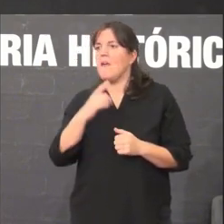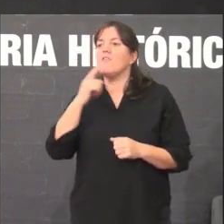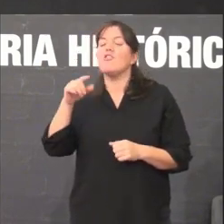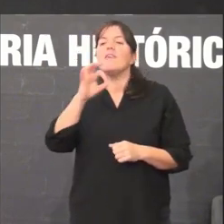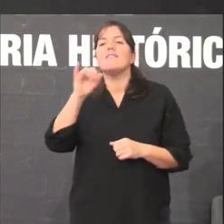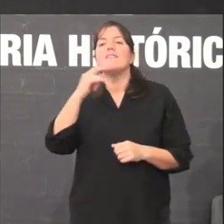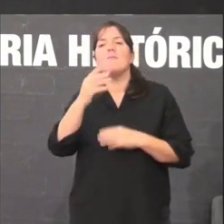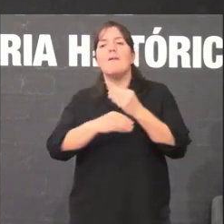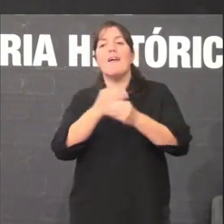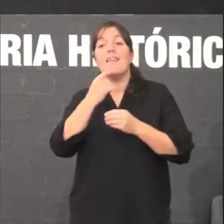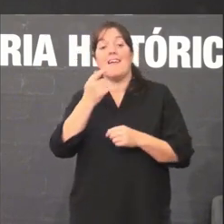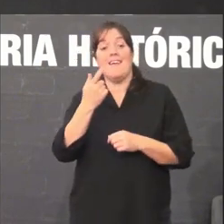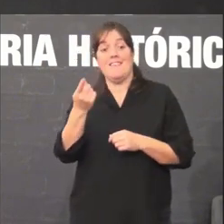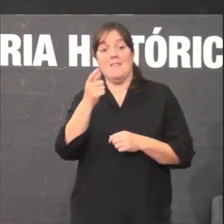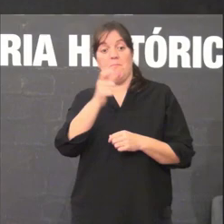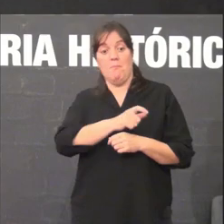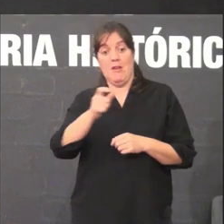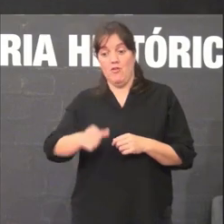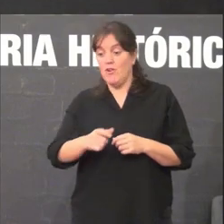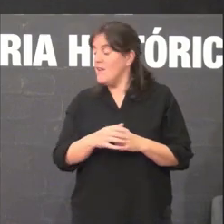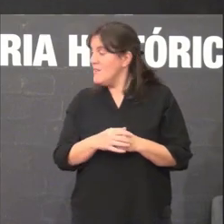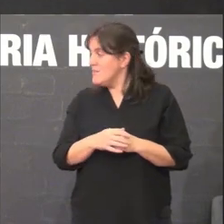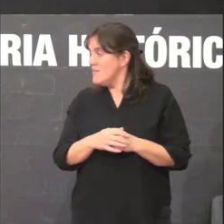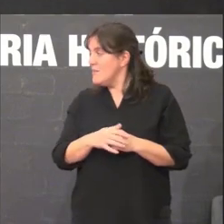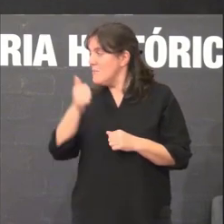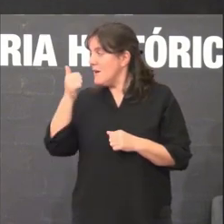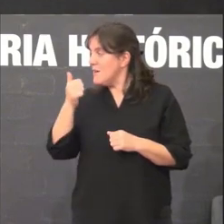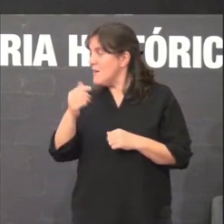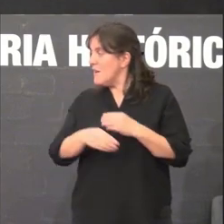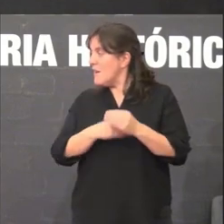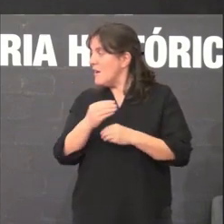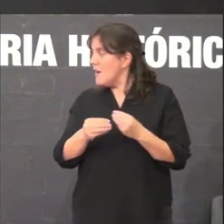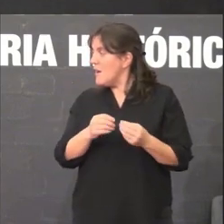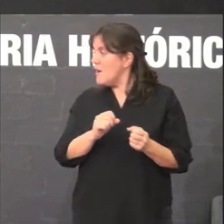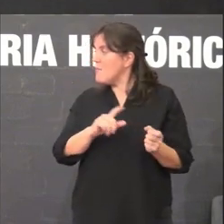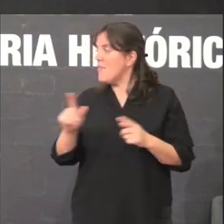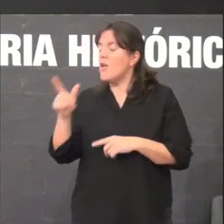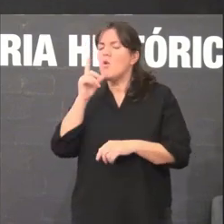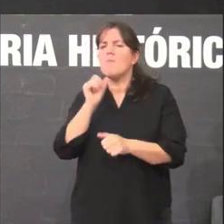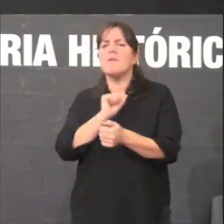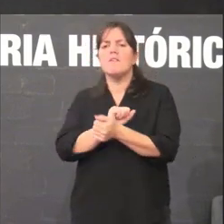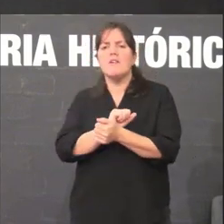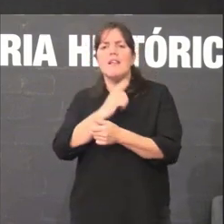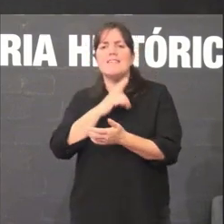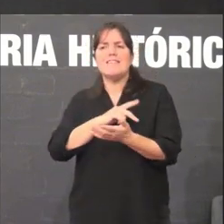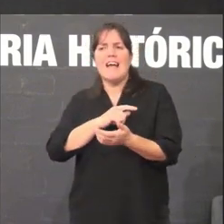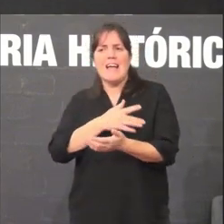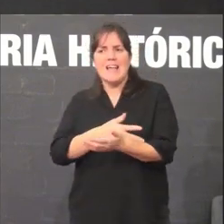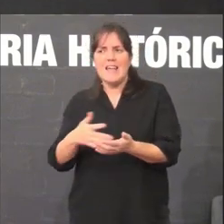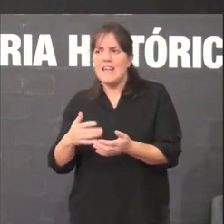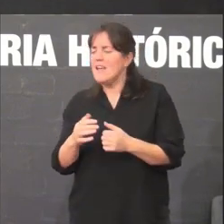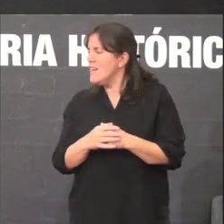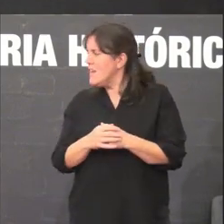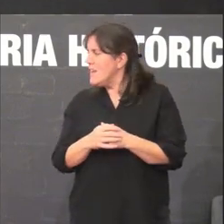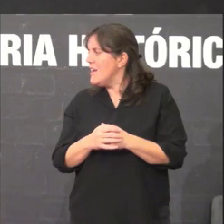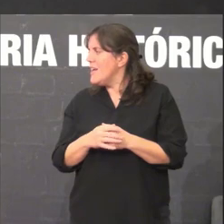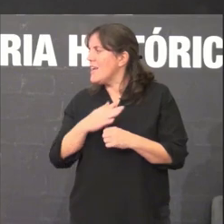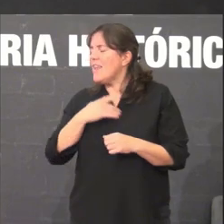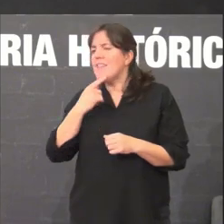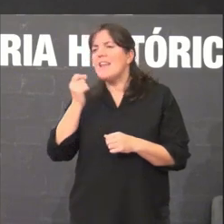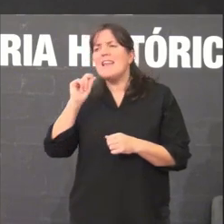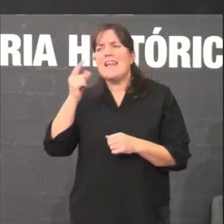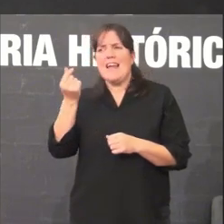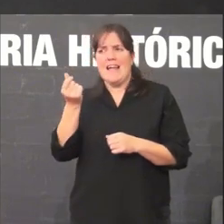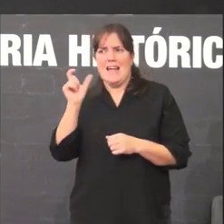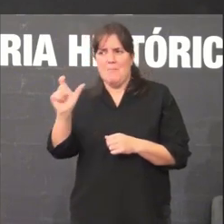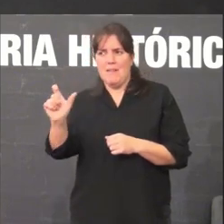estas pensões, mas mais. Ele vai negar uma pensão de sangue a Salgueiro Maia, o capitão que tinha